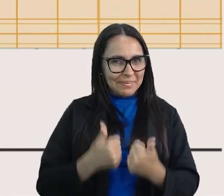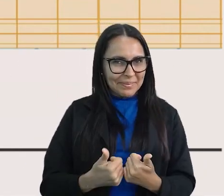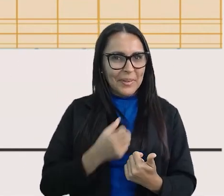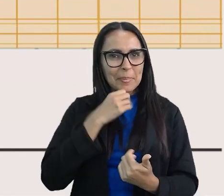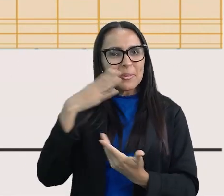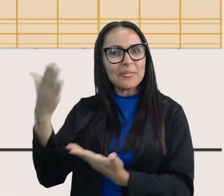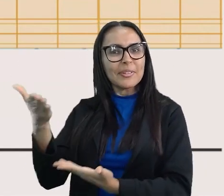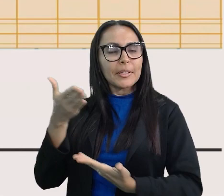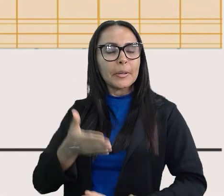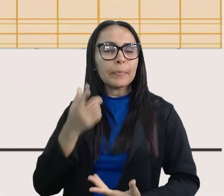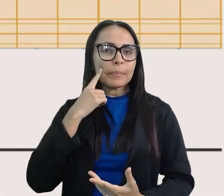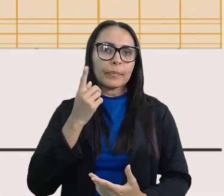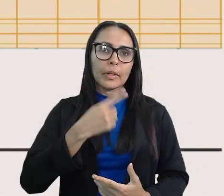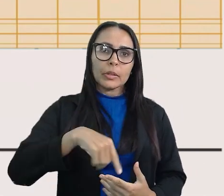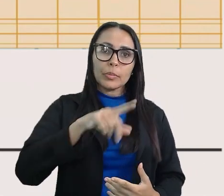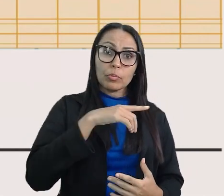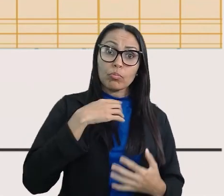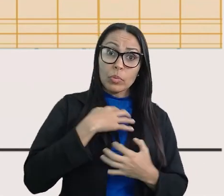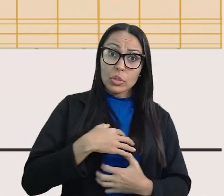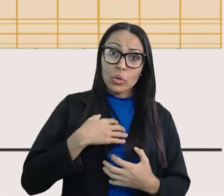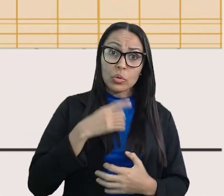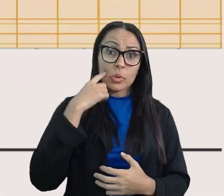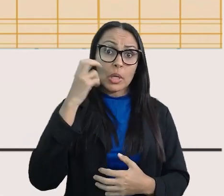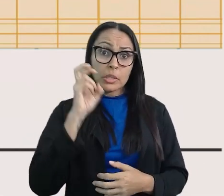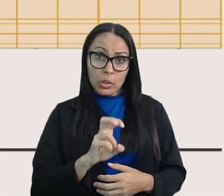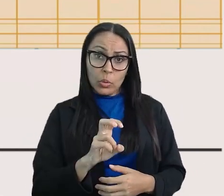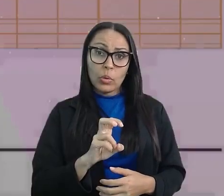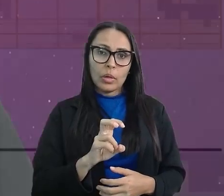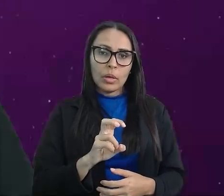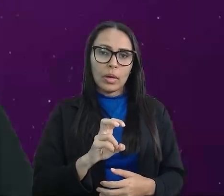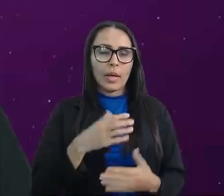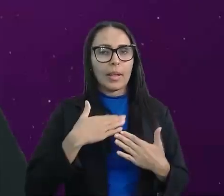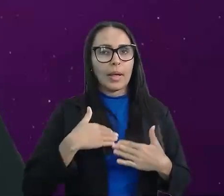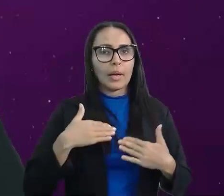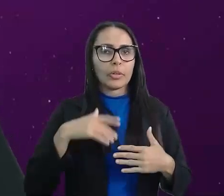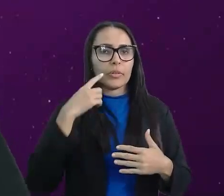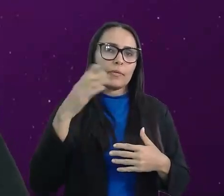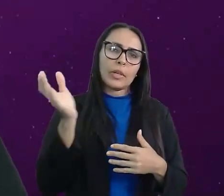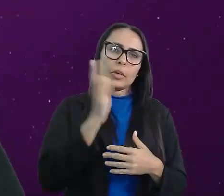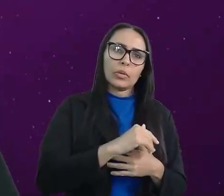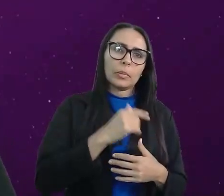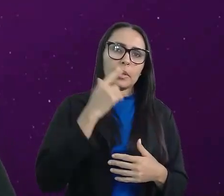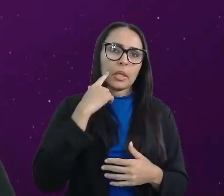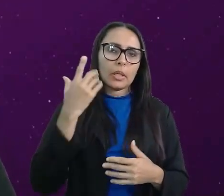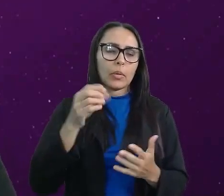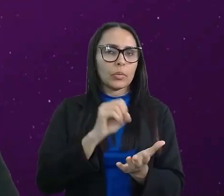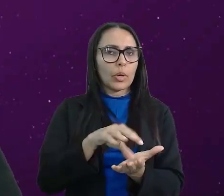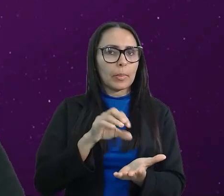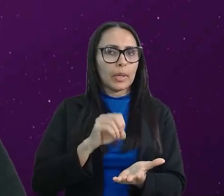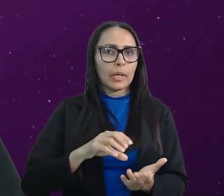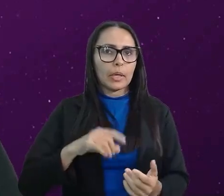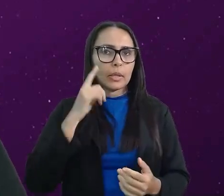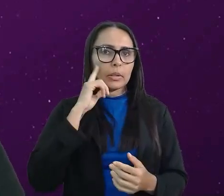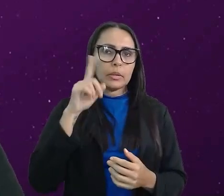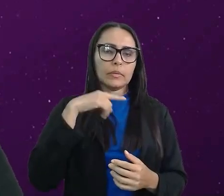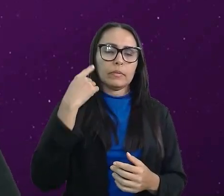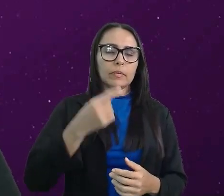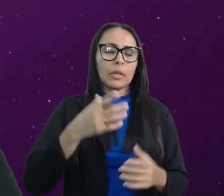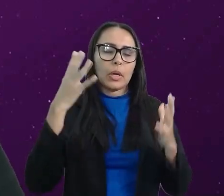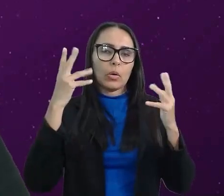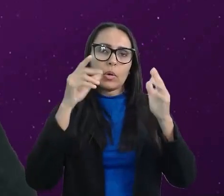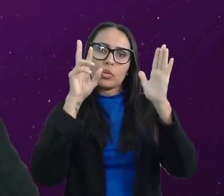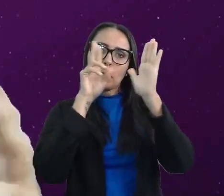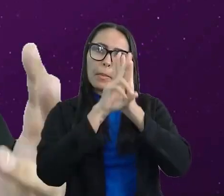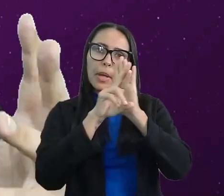Robertinha E aí meu fera ansioso pro dia 5 Relaxa vem com o tio Pimpão e o educa pe prepara resolver